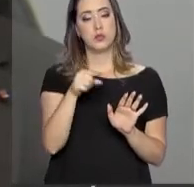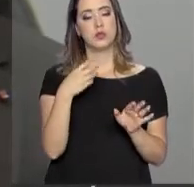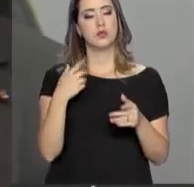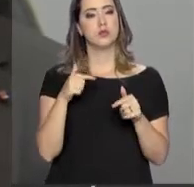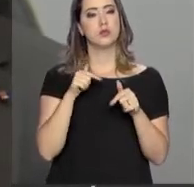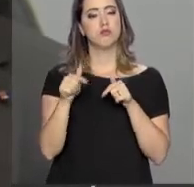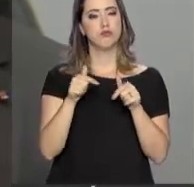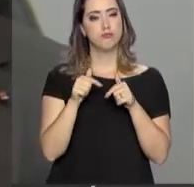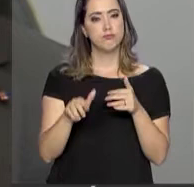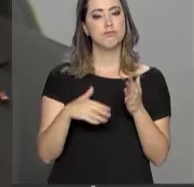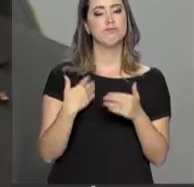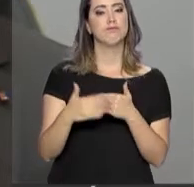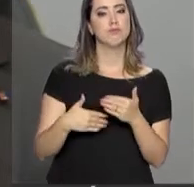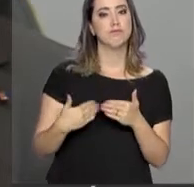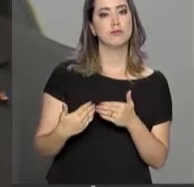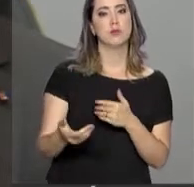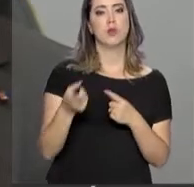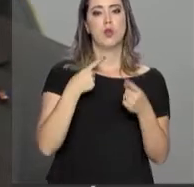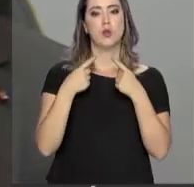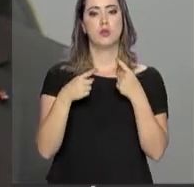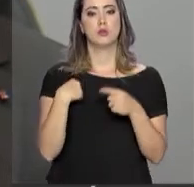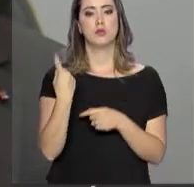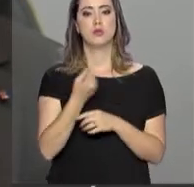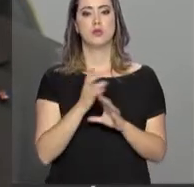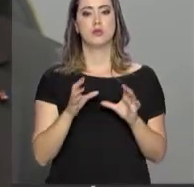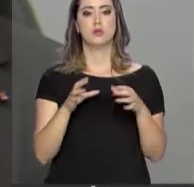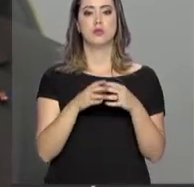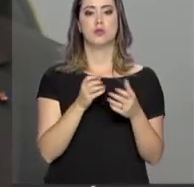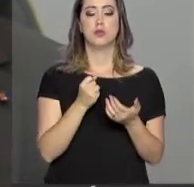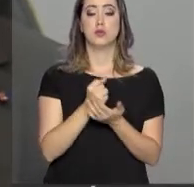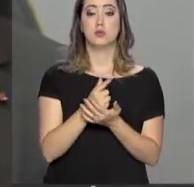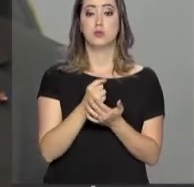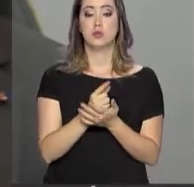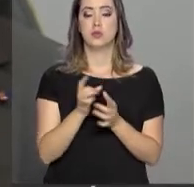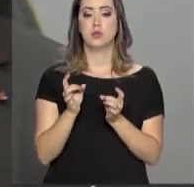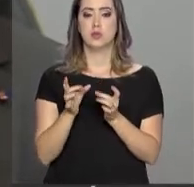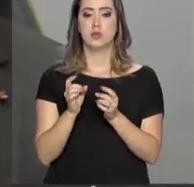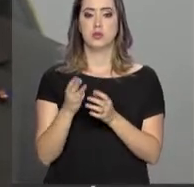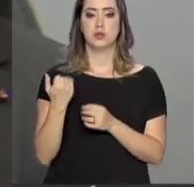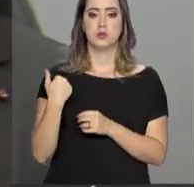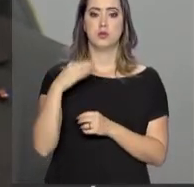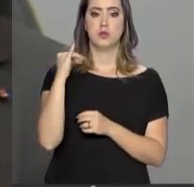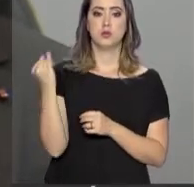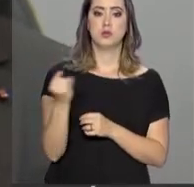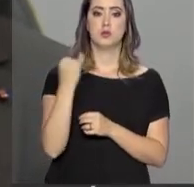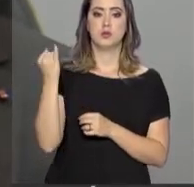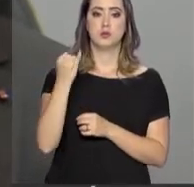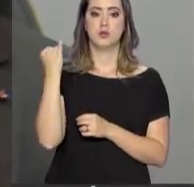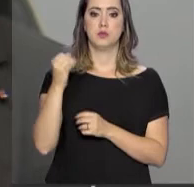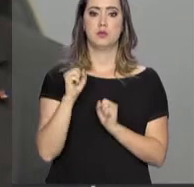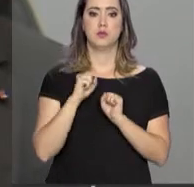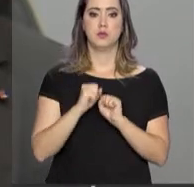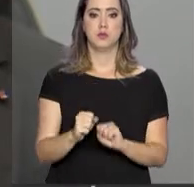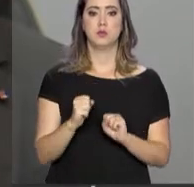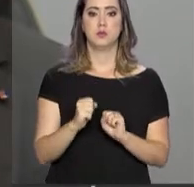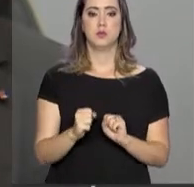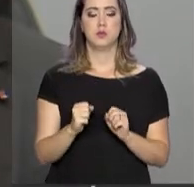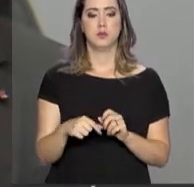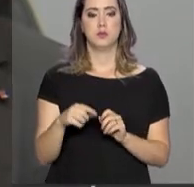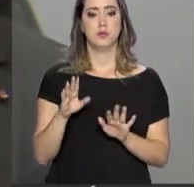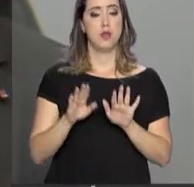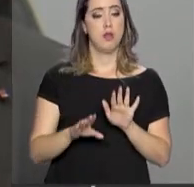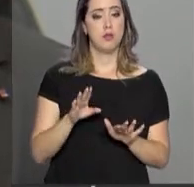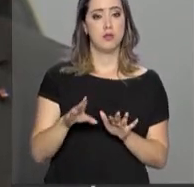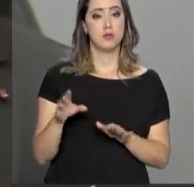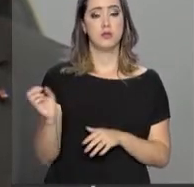lidar e dialogar com o nosso consumidor e isso é sobre o mais importante porque permite que às vezes